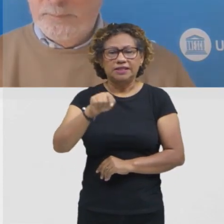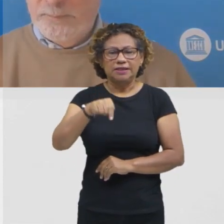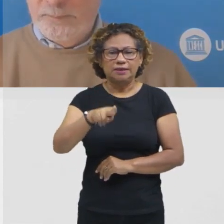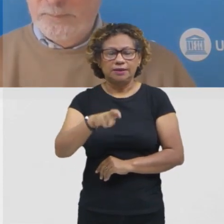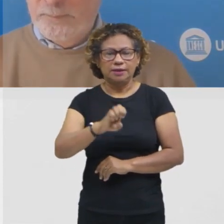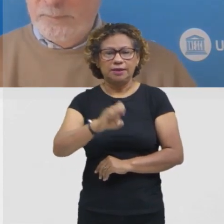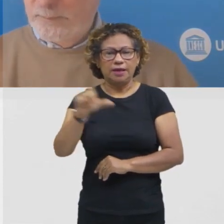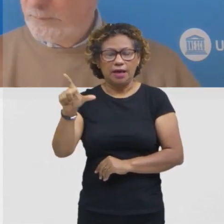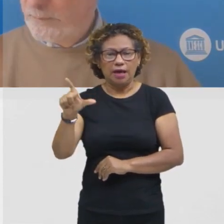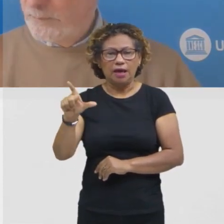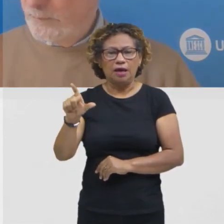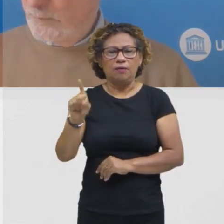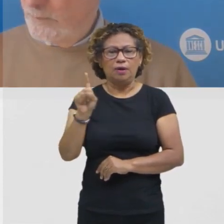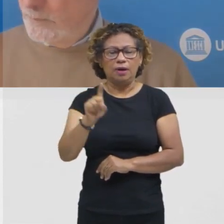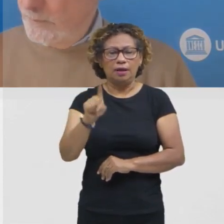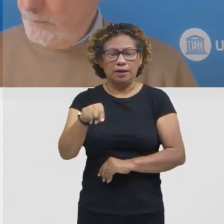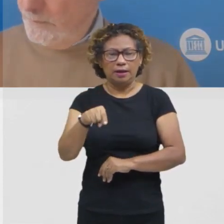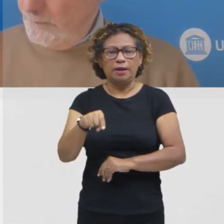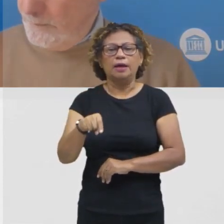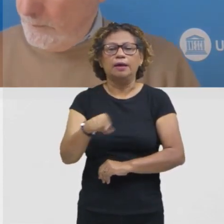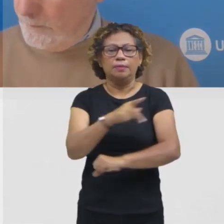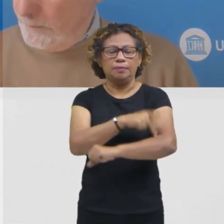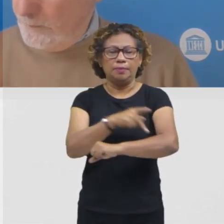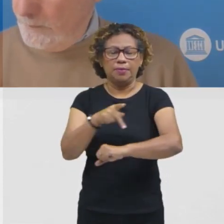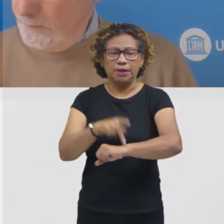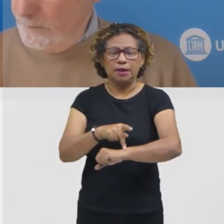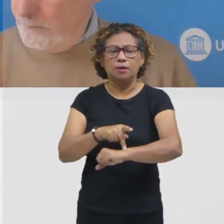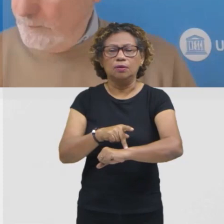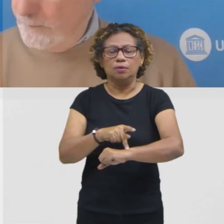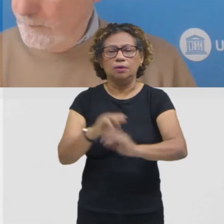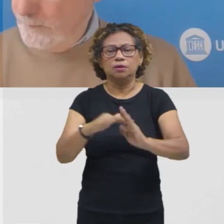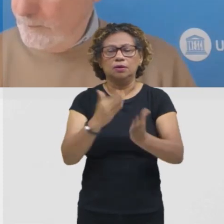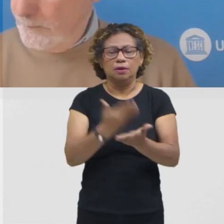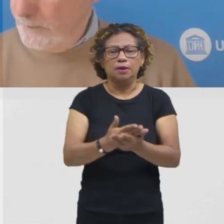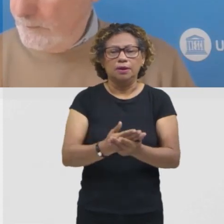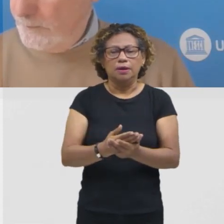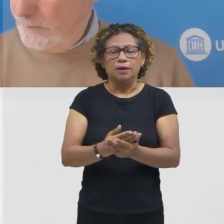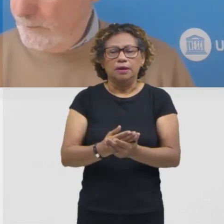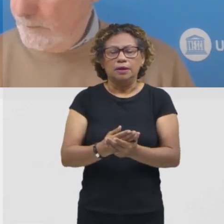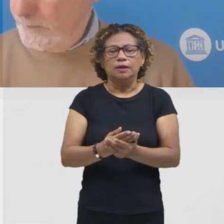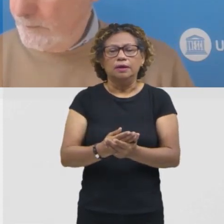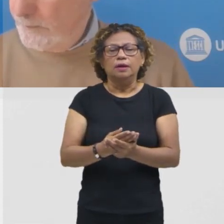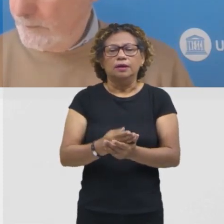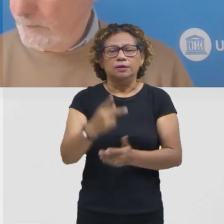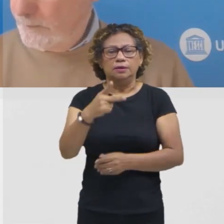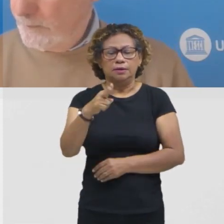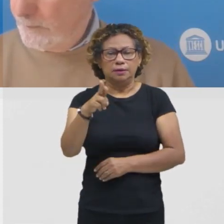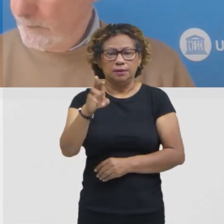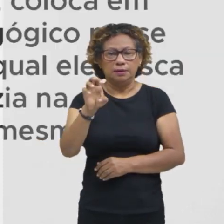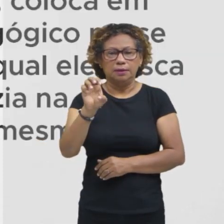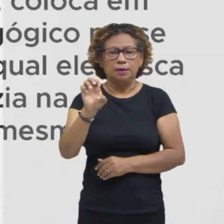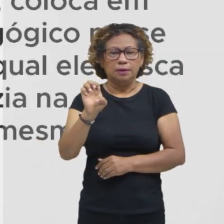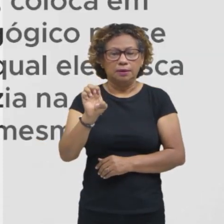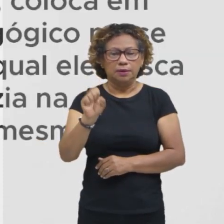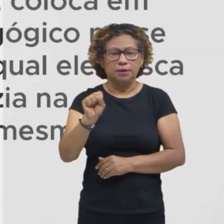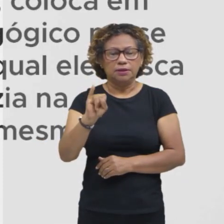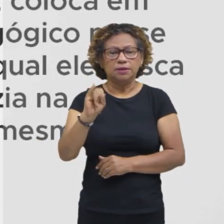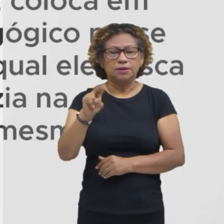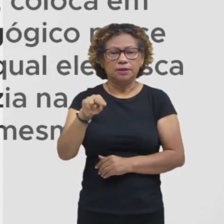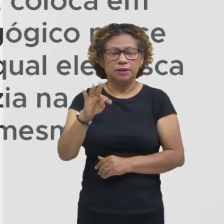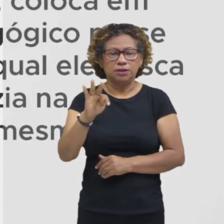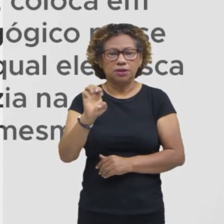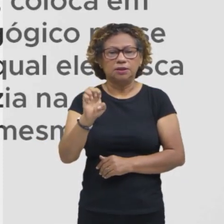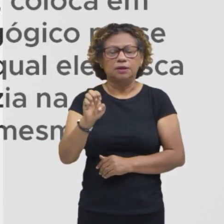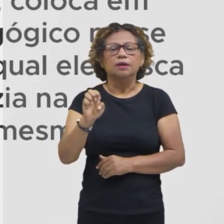Ezequiel, ele é pedagogo da Escola Estadual Presidente Kennedy, que atende a crianças do 1º ao 5º ano do ensino